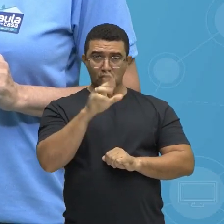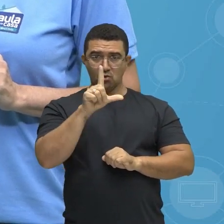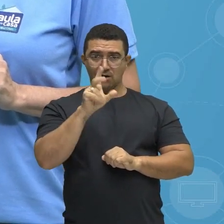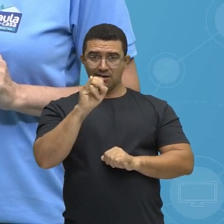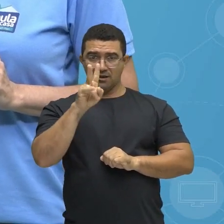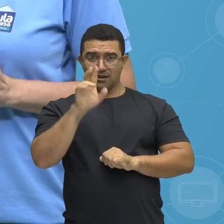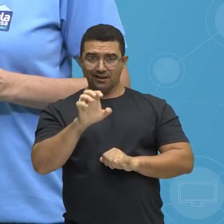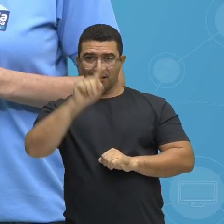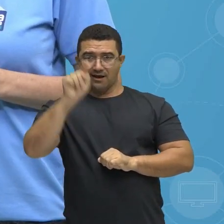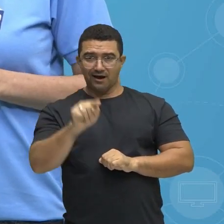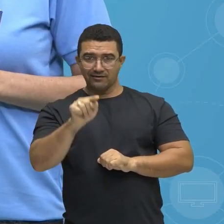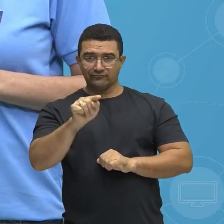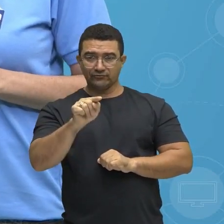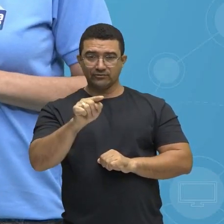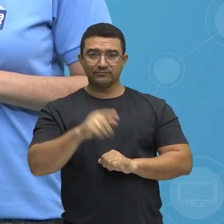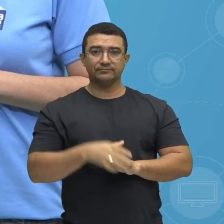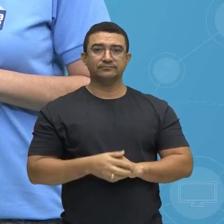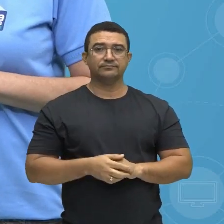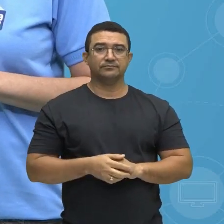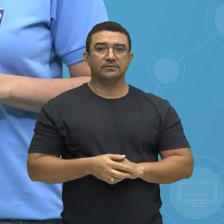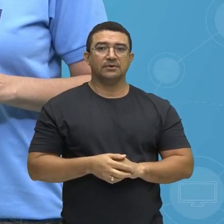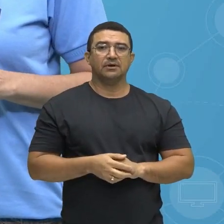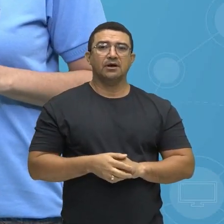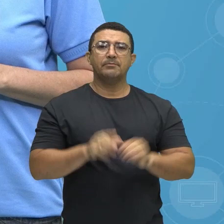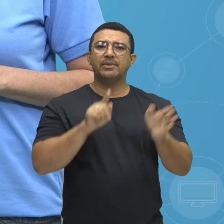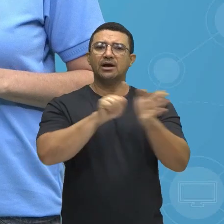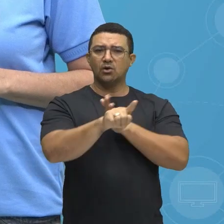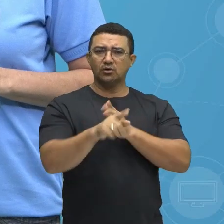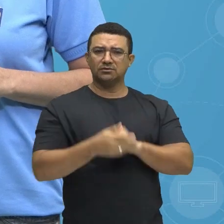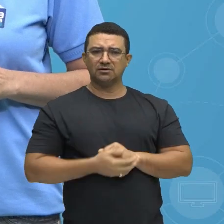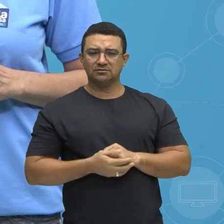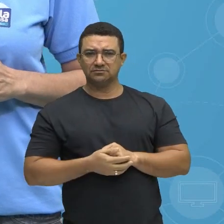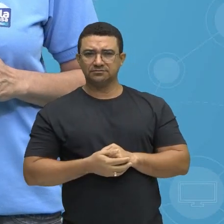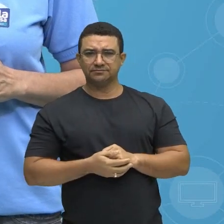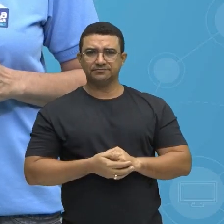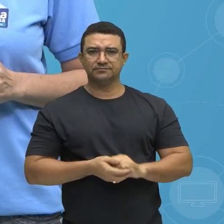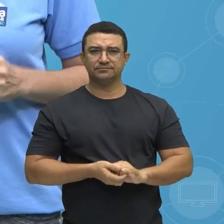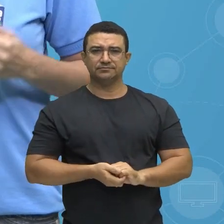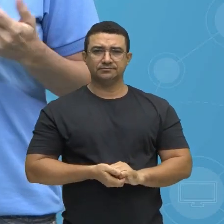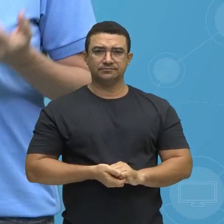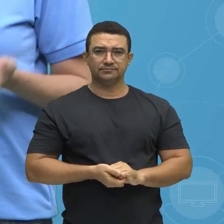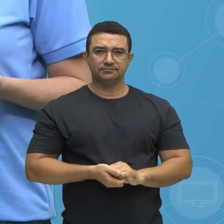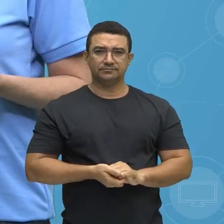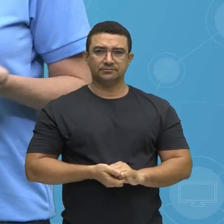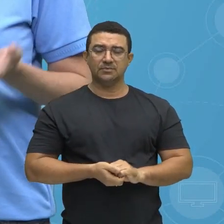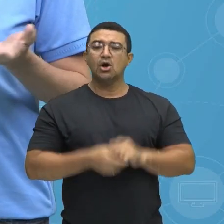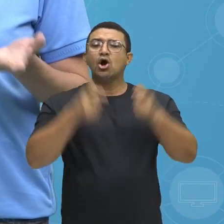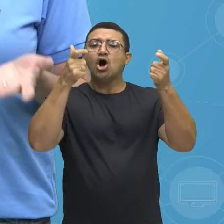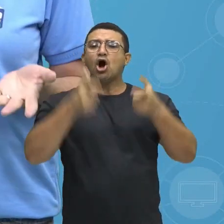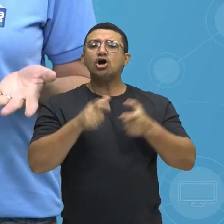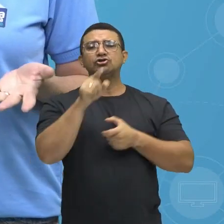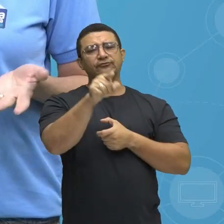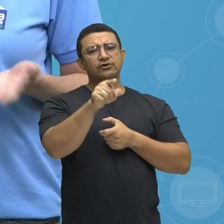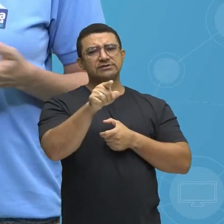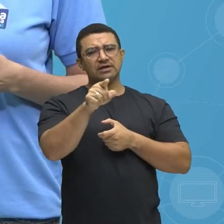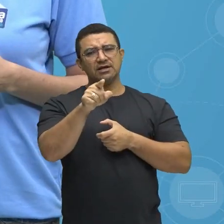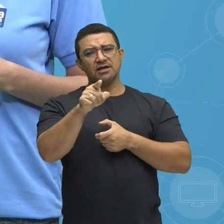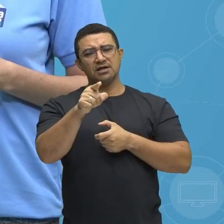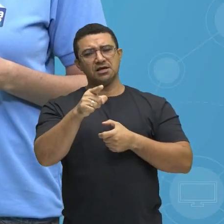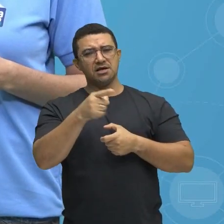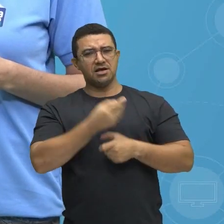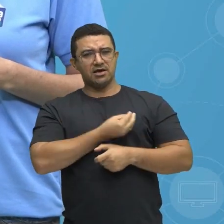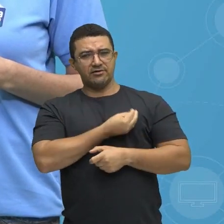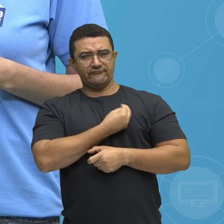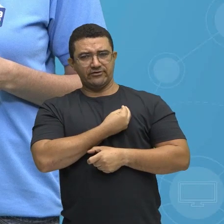você, e o verbo live. No caso, a pergunta ficou, where do you live? Onde você mora, onde você vive, where do